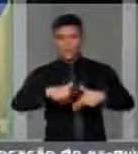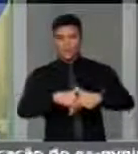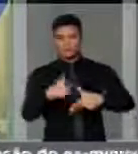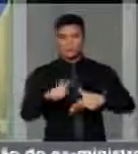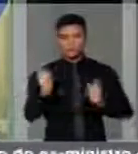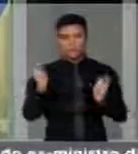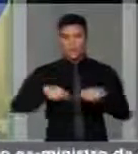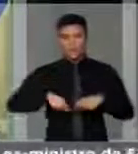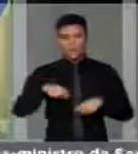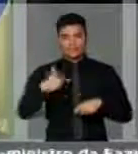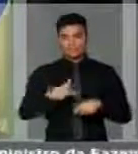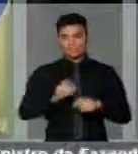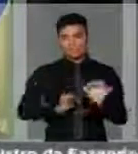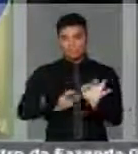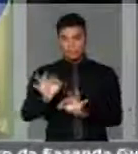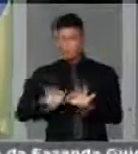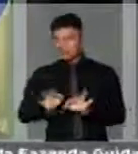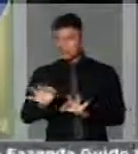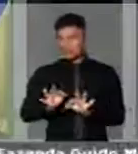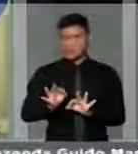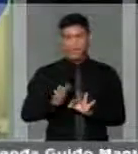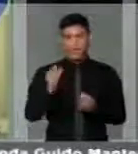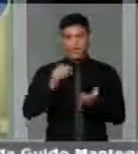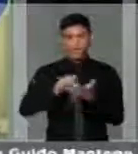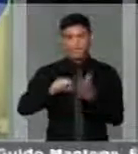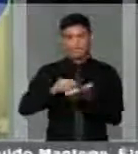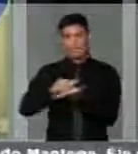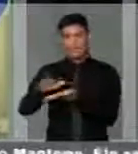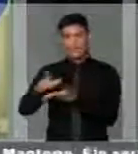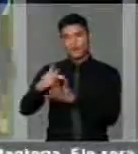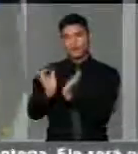e que não tem planejamento nem execução. Fora PT, impeachment já! Divulgar.